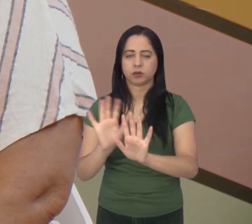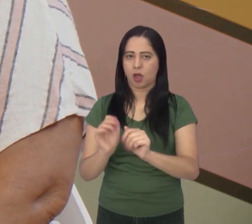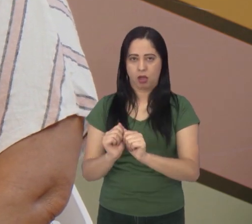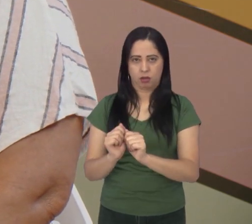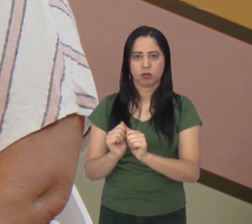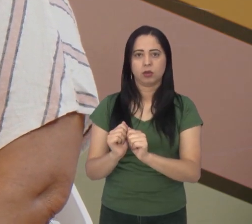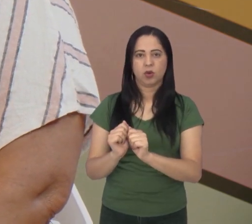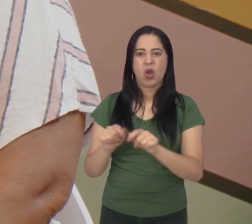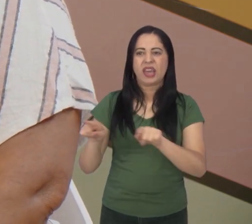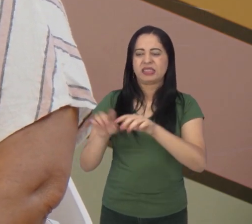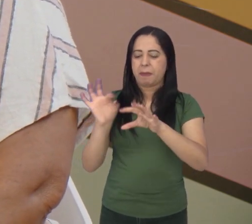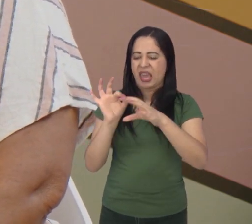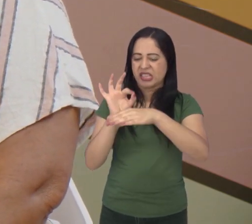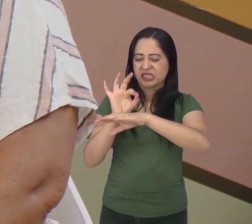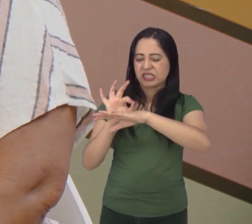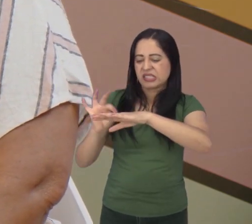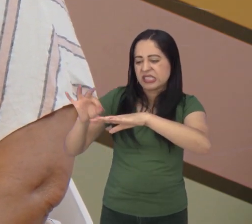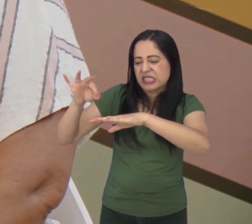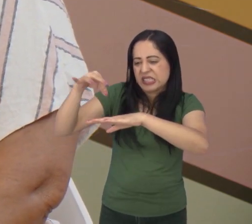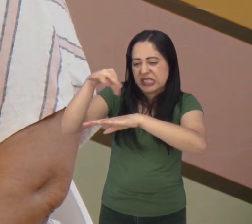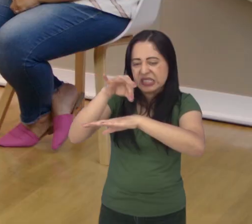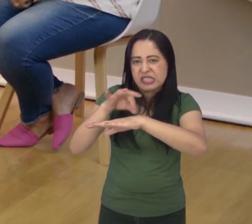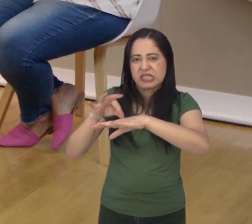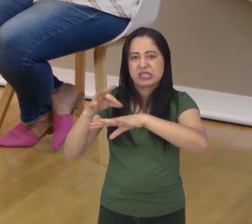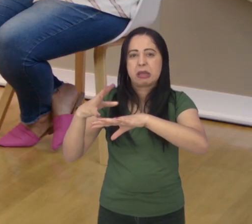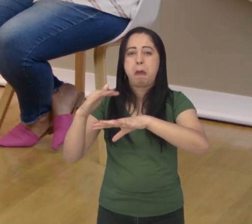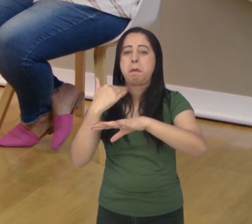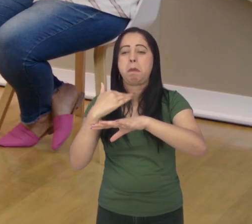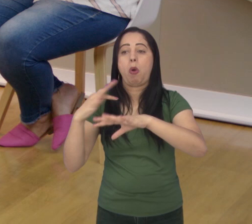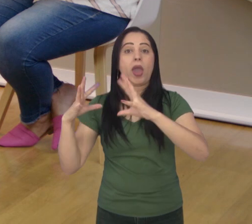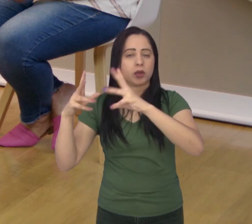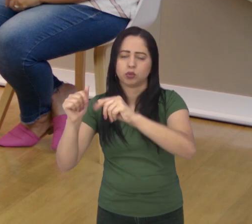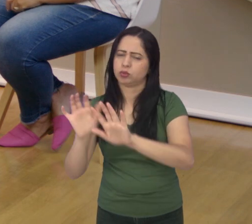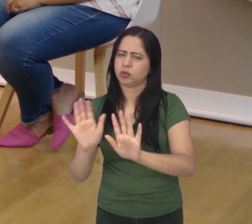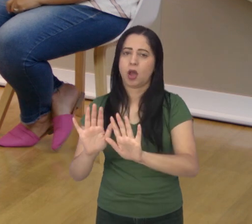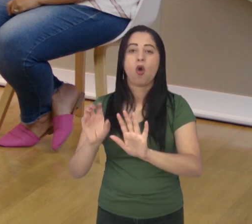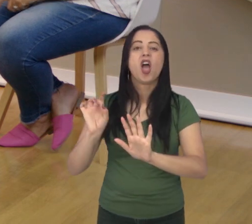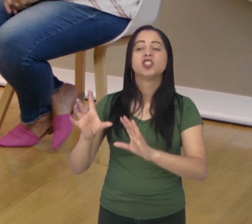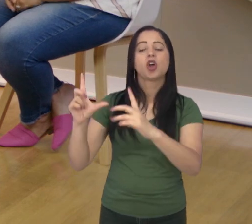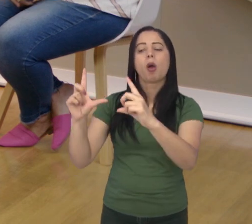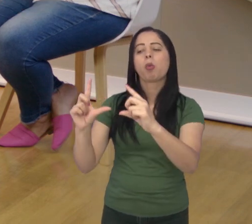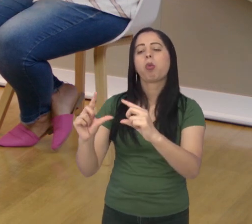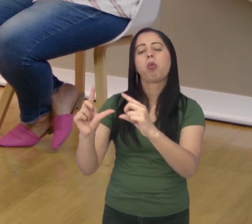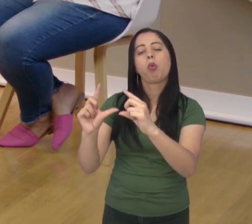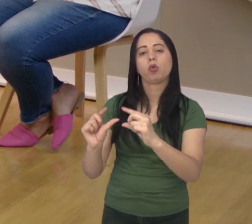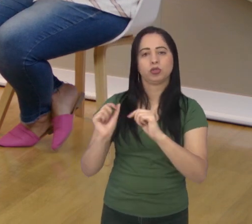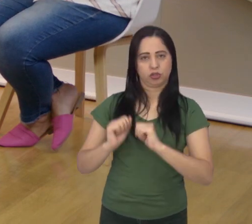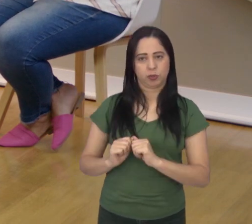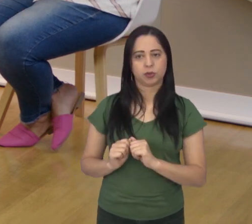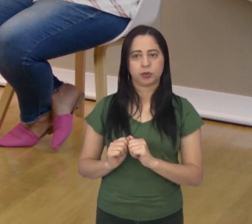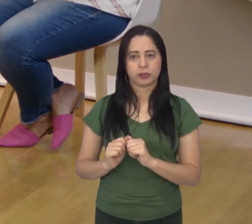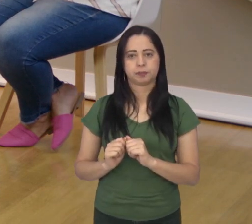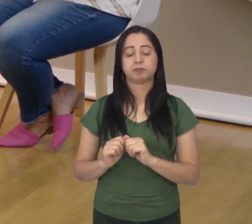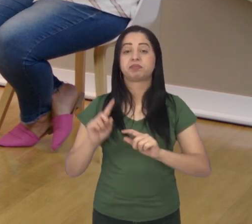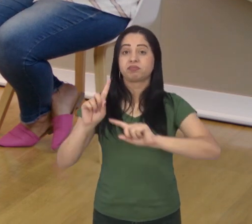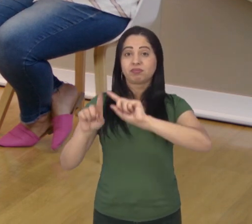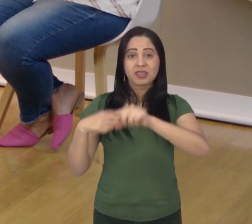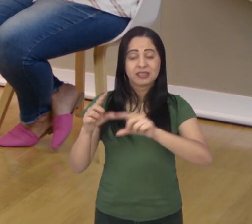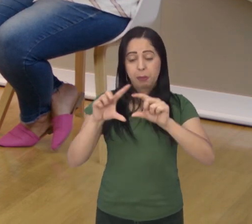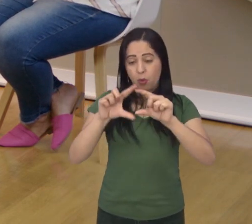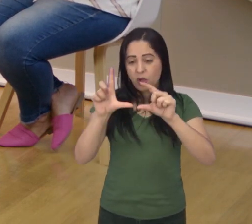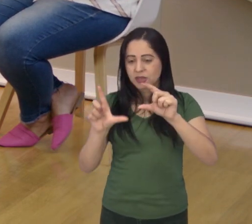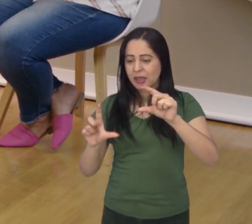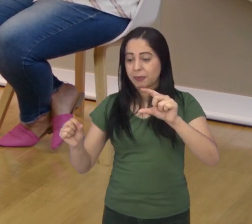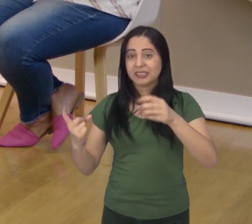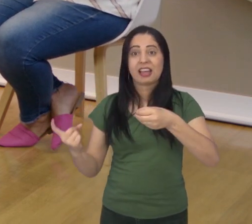no meio ambiente. Faz parte da cadeia, né? Isso, exatamente. Então a gente reduz a quantidade, né? E a planta vai entrando em equilíbrio,